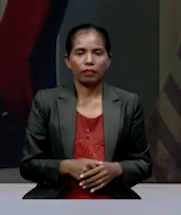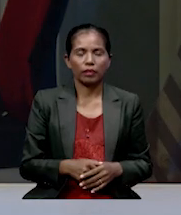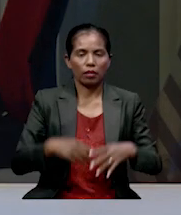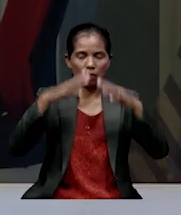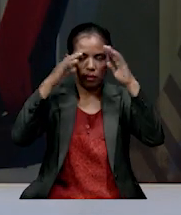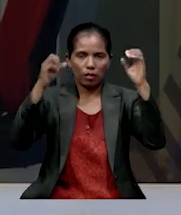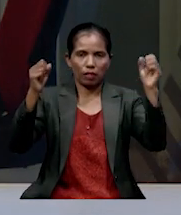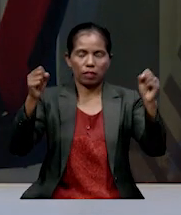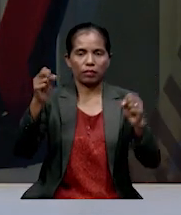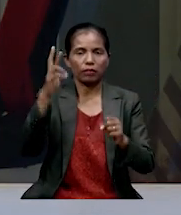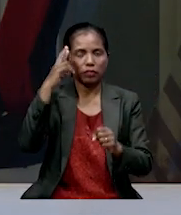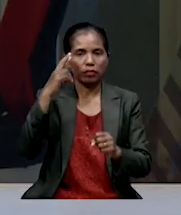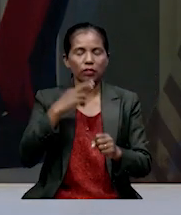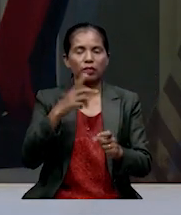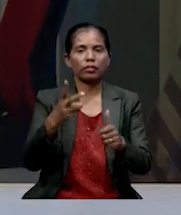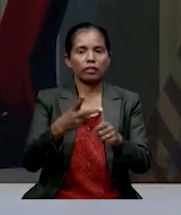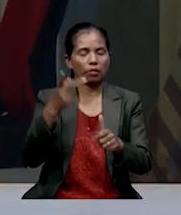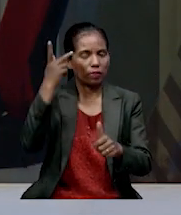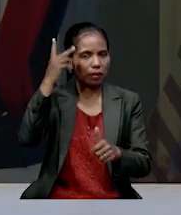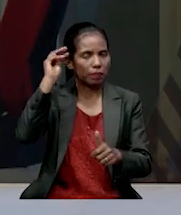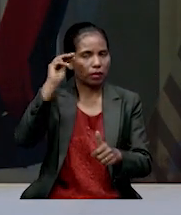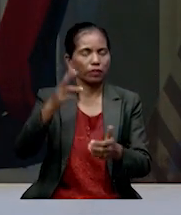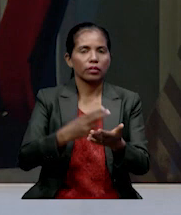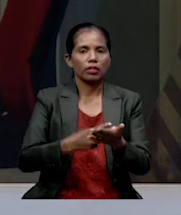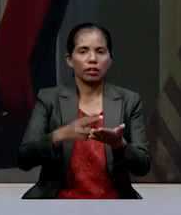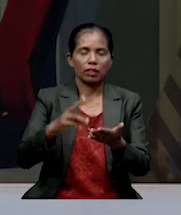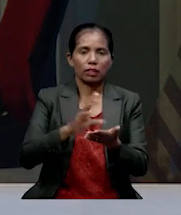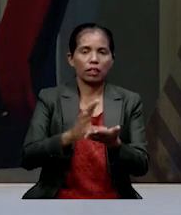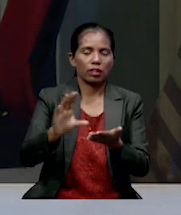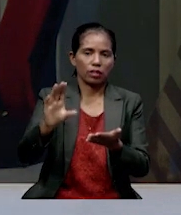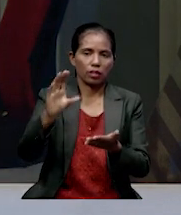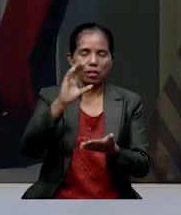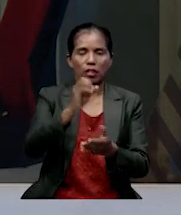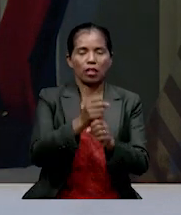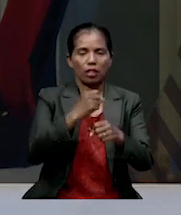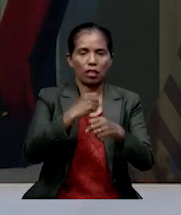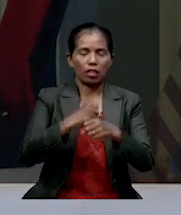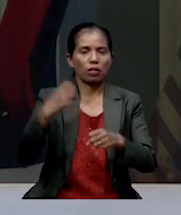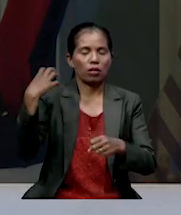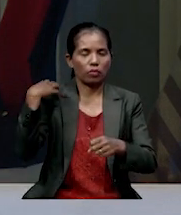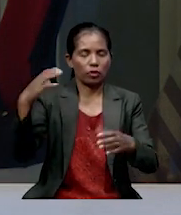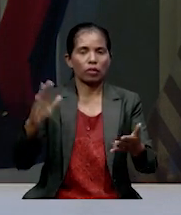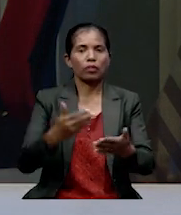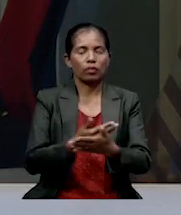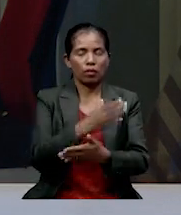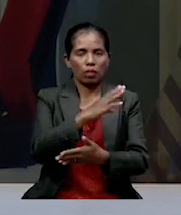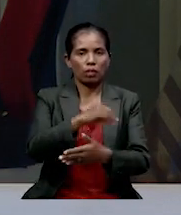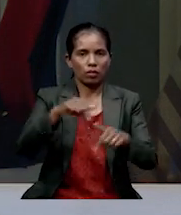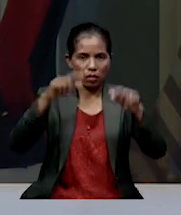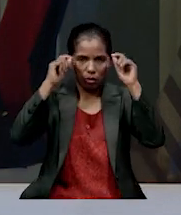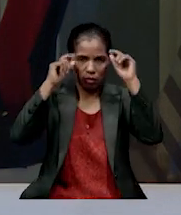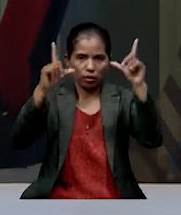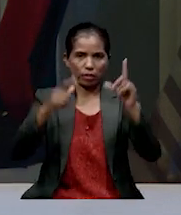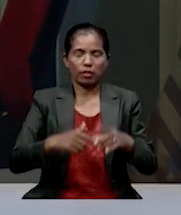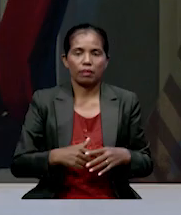Presidente da República, no vice-primeiro-ministro Santa Sé, inaugura sede Fomba Nunciatura Apostólica Ilha Timor-Leste.